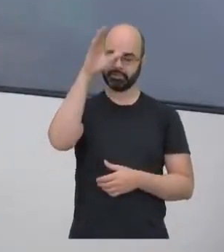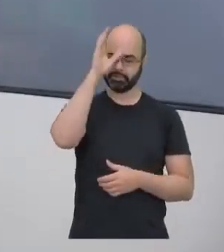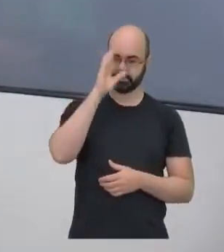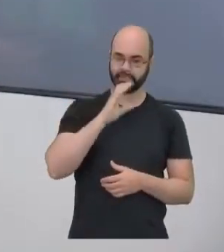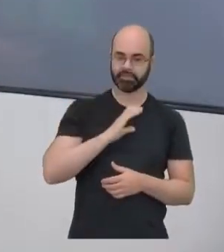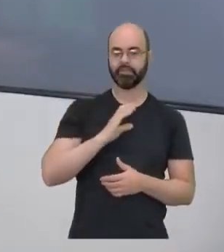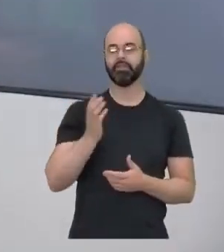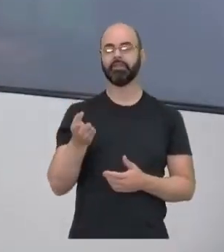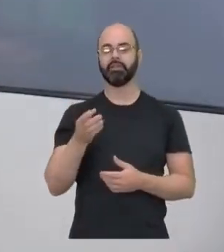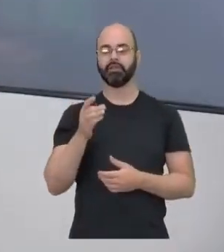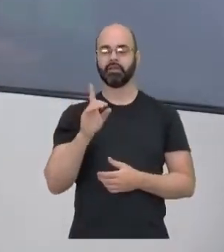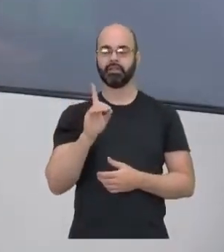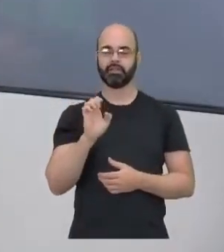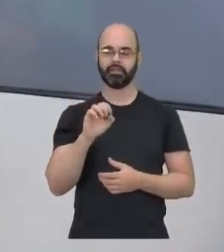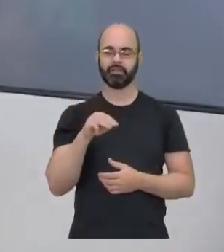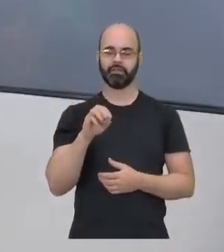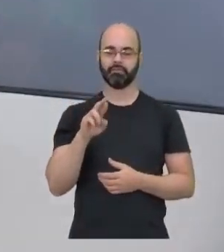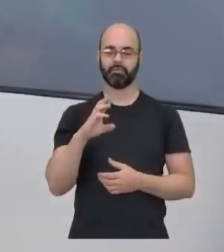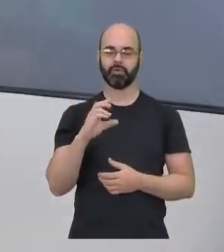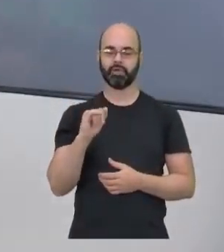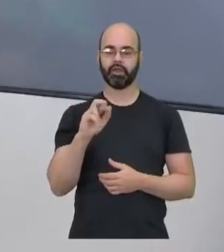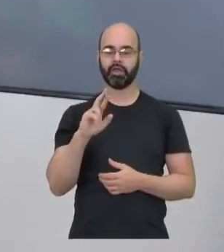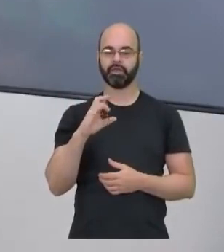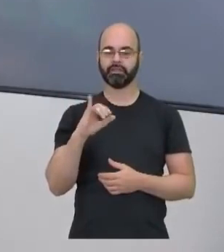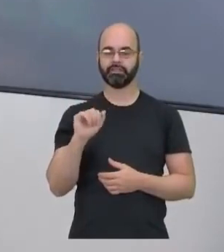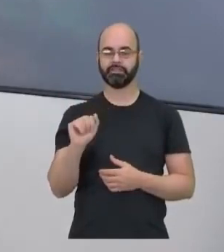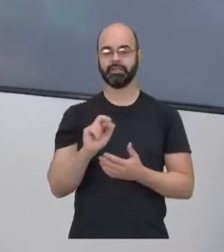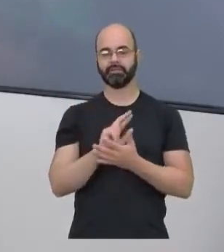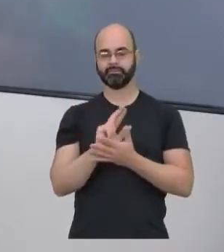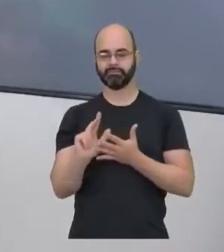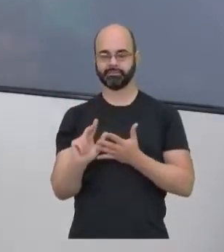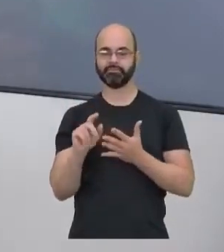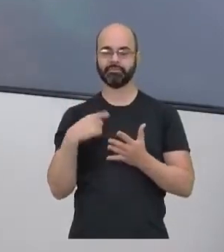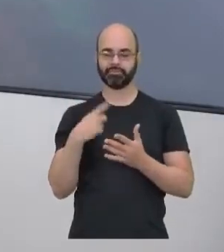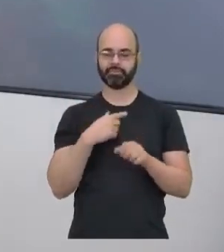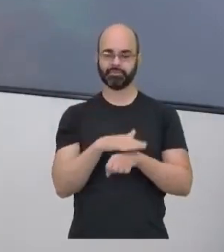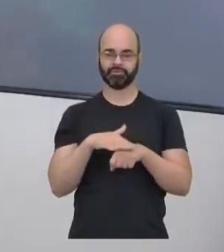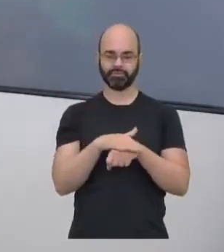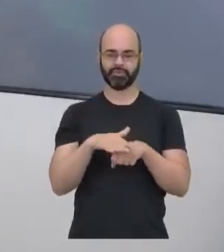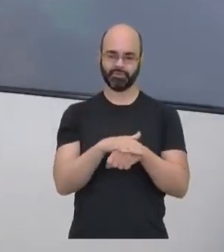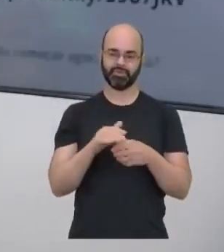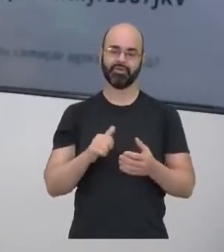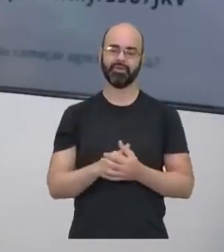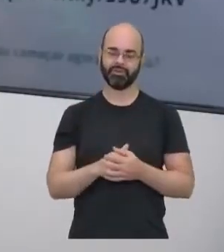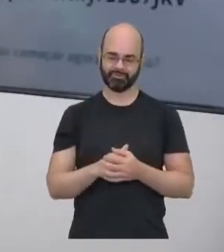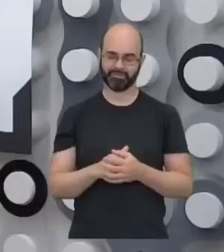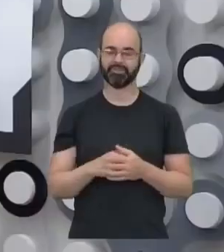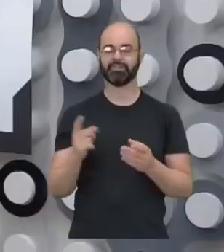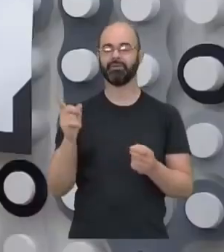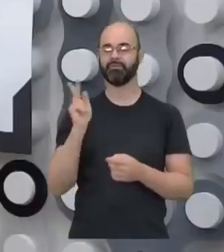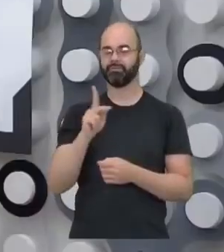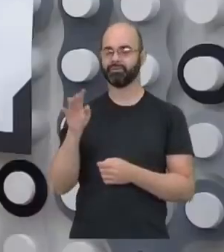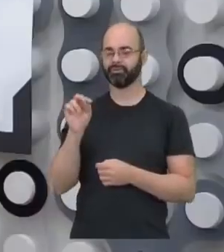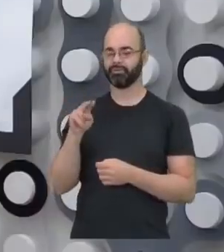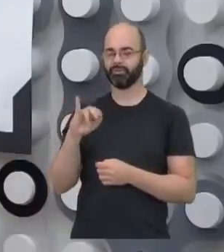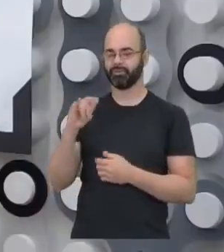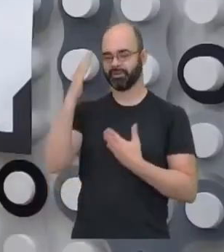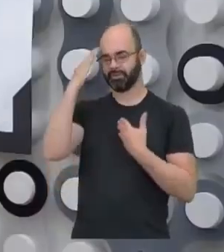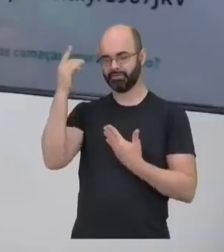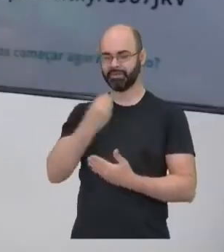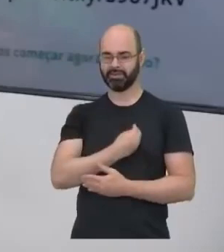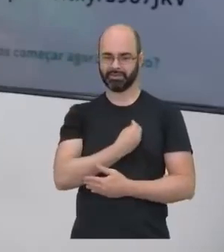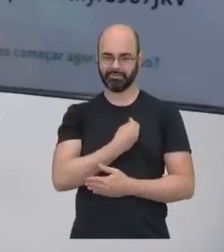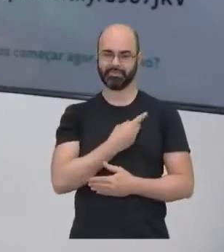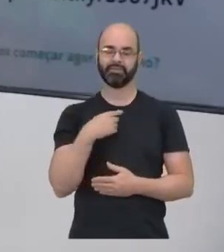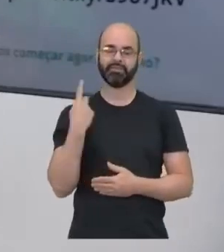política antes de começar a estudar os povos da antiguidade. Professor Tony, muito obrigado pela sua presença. Avaliem